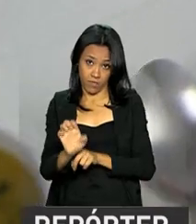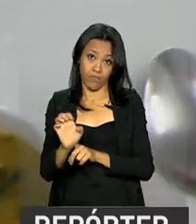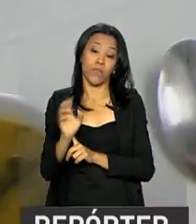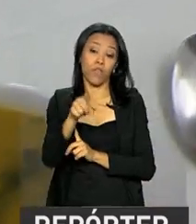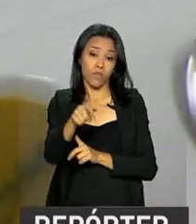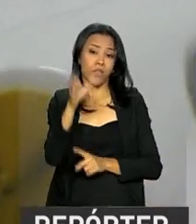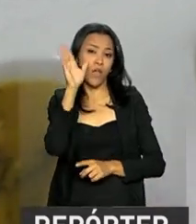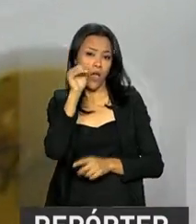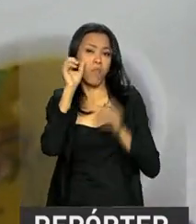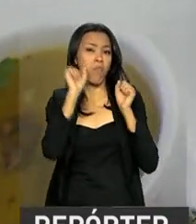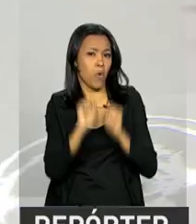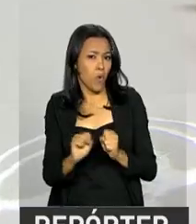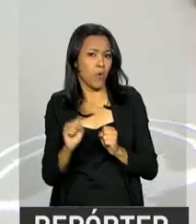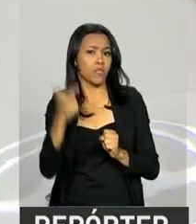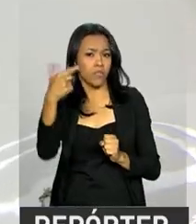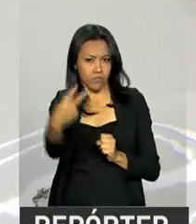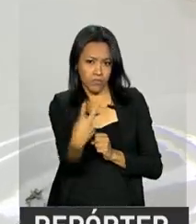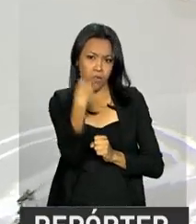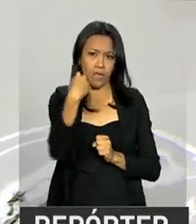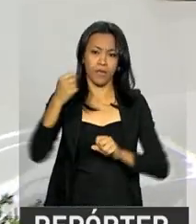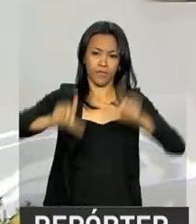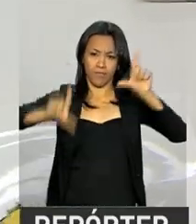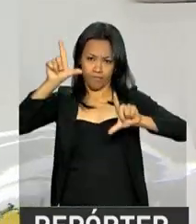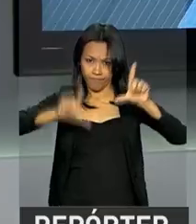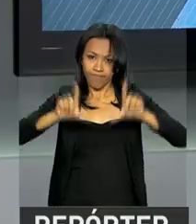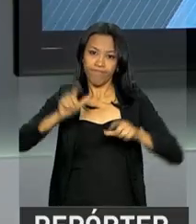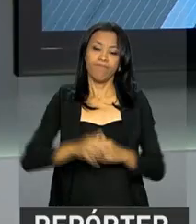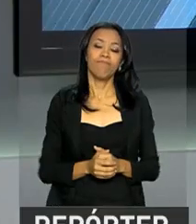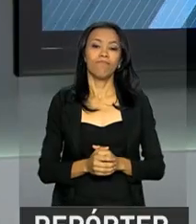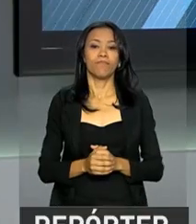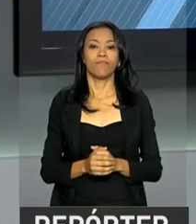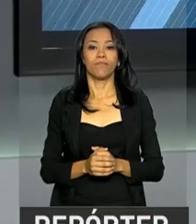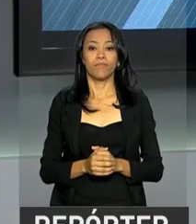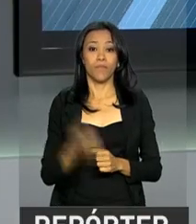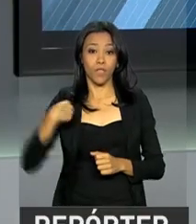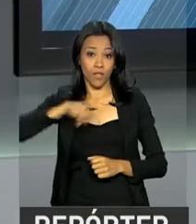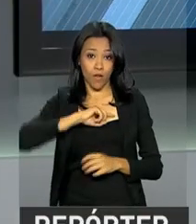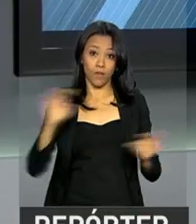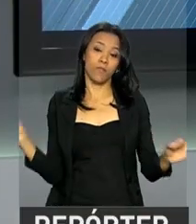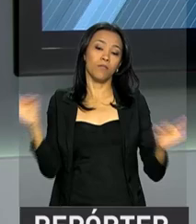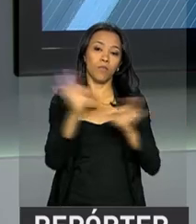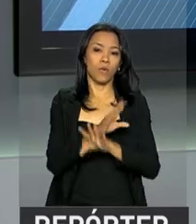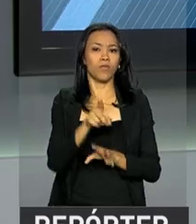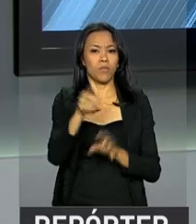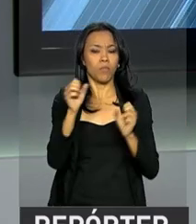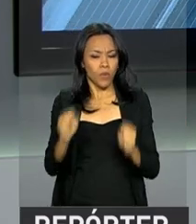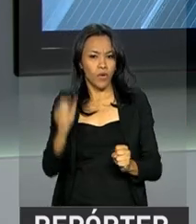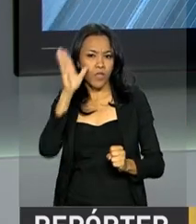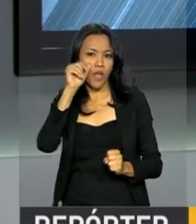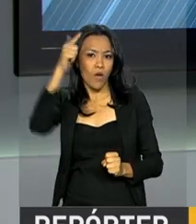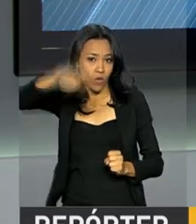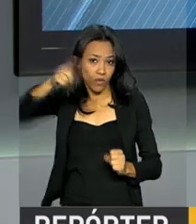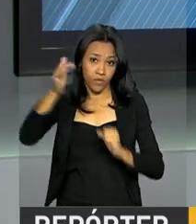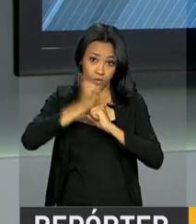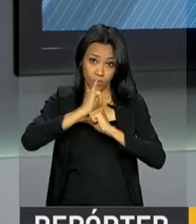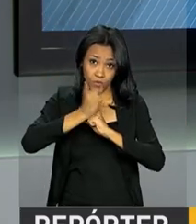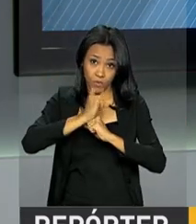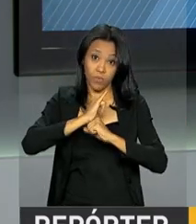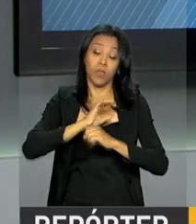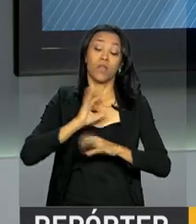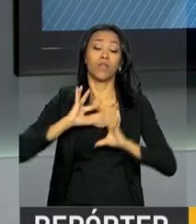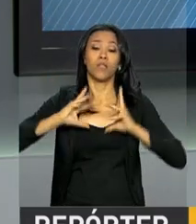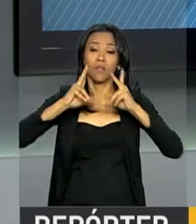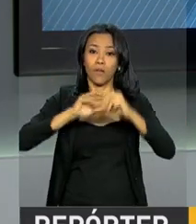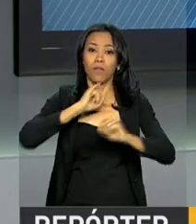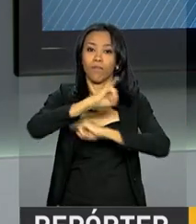Você acompanha mais nos nossos boletins de hora em hora. Nós ficamos por aqui. Você pode rever as reportagens no YouTube e